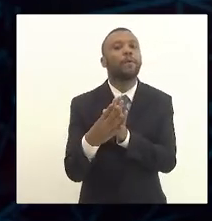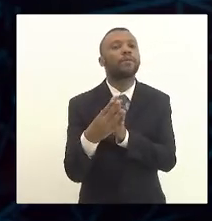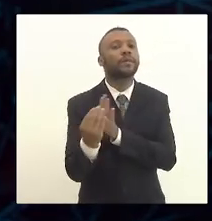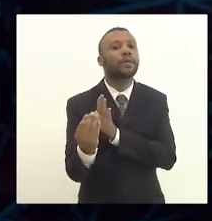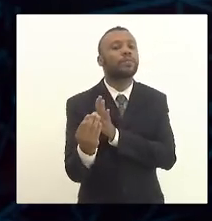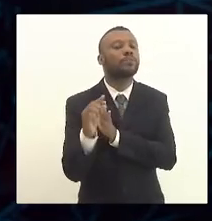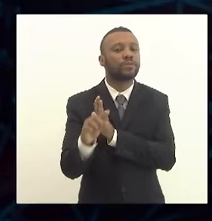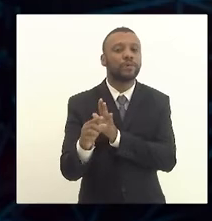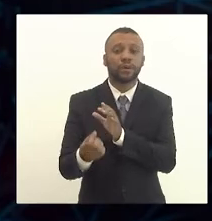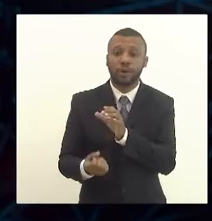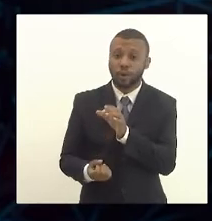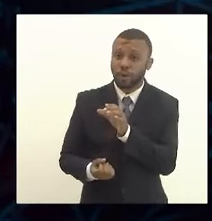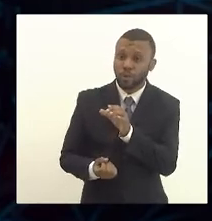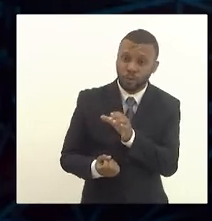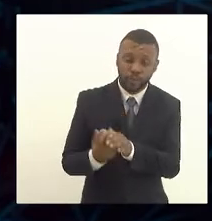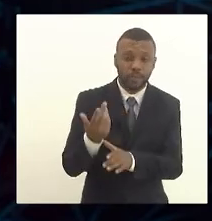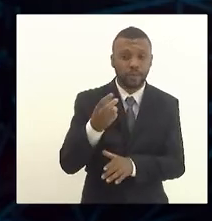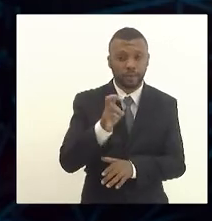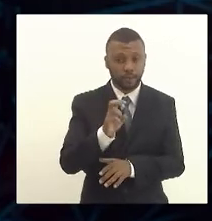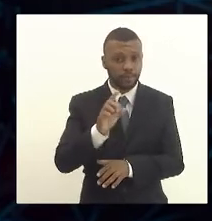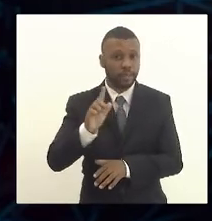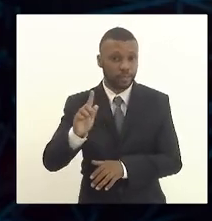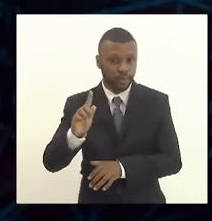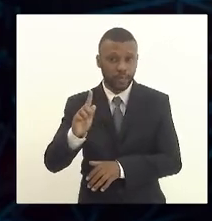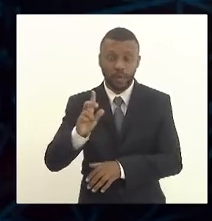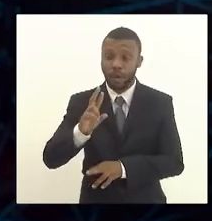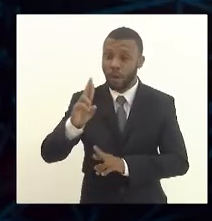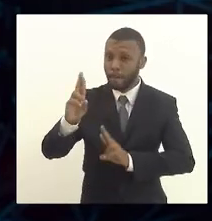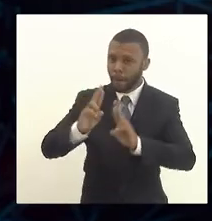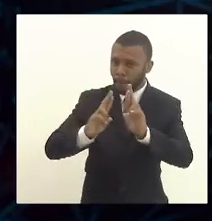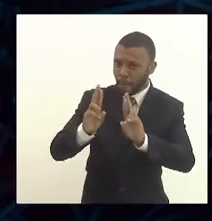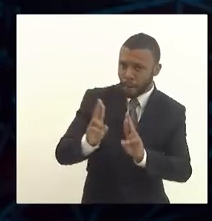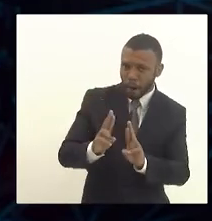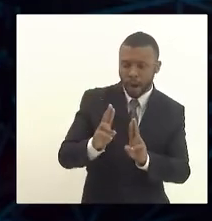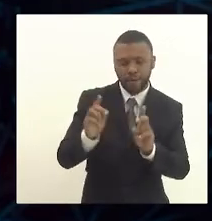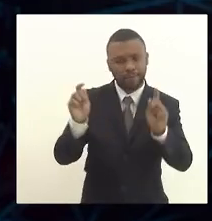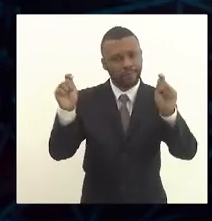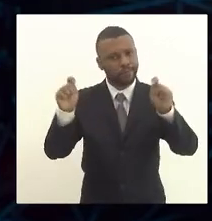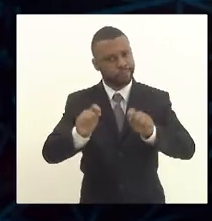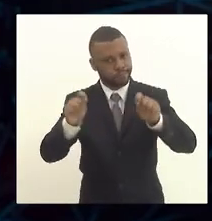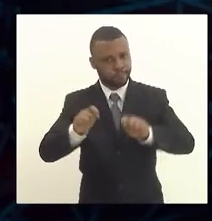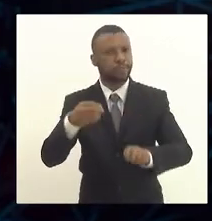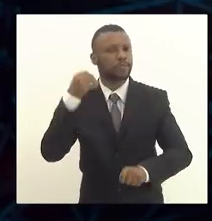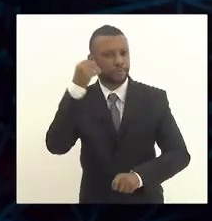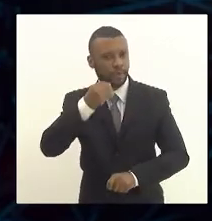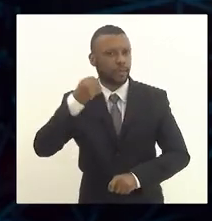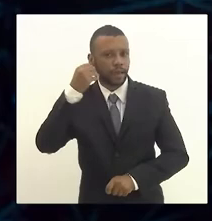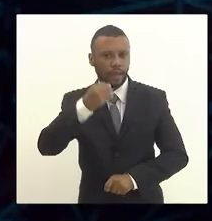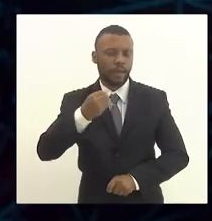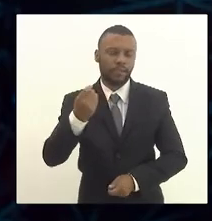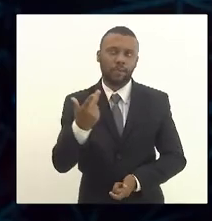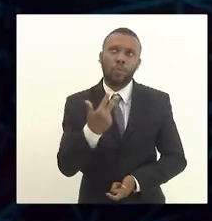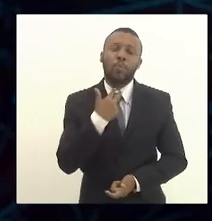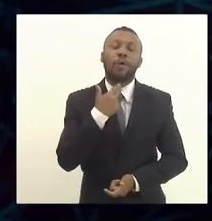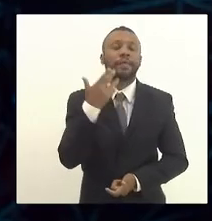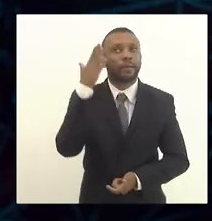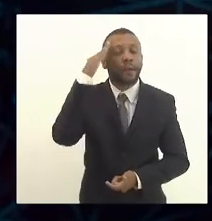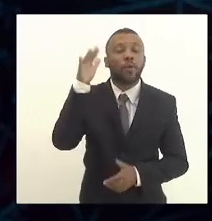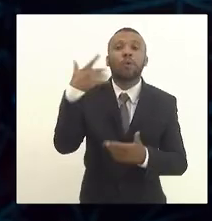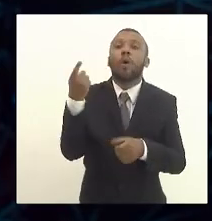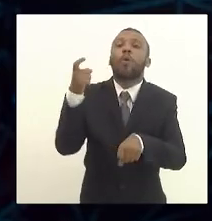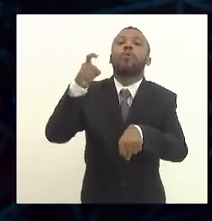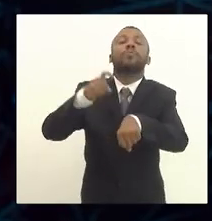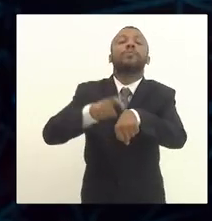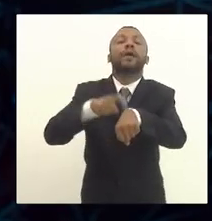usar esse exemplo, os resultados vão ser palpáveis. Não se pode ainda dizer o timing disso, mas,